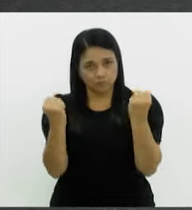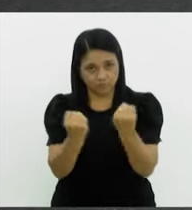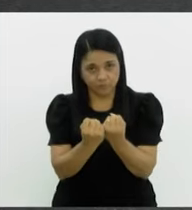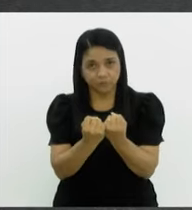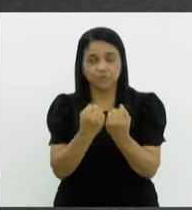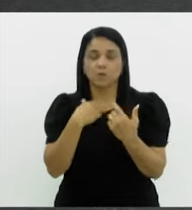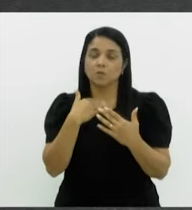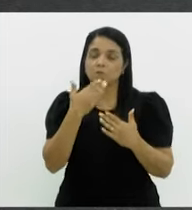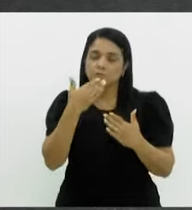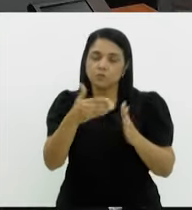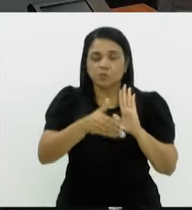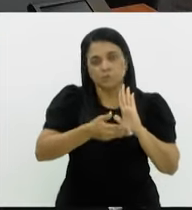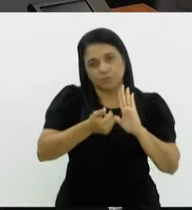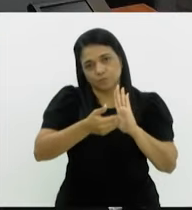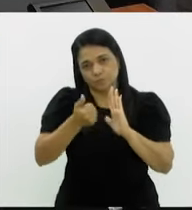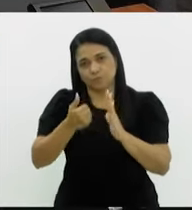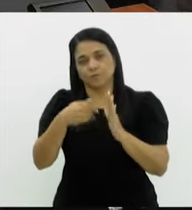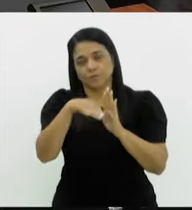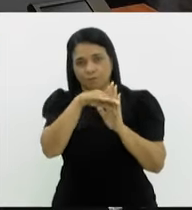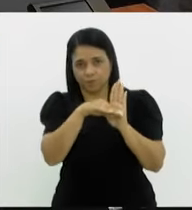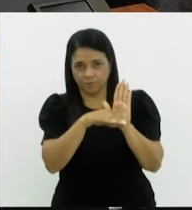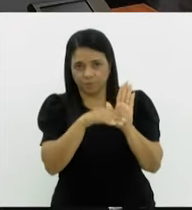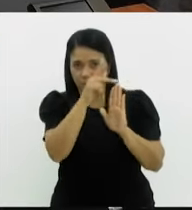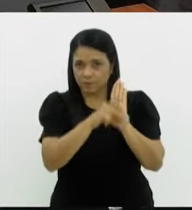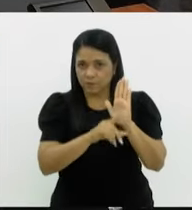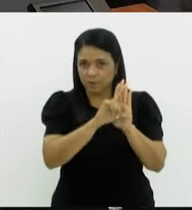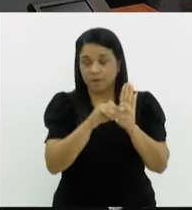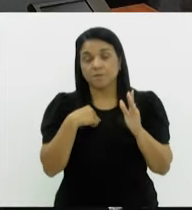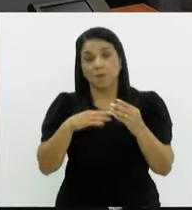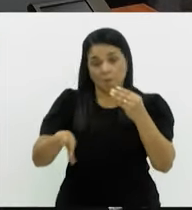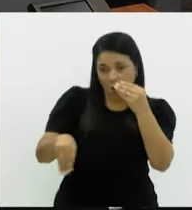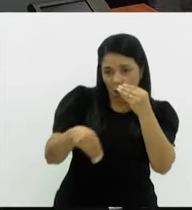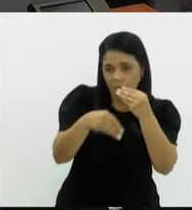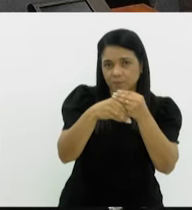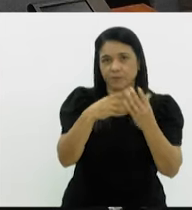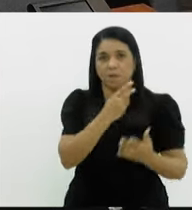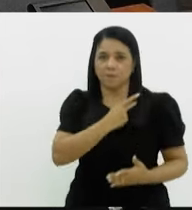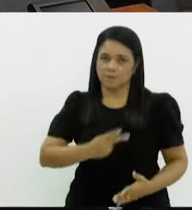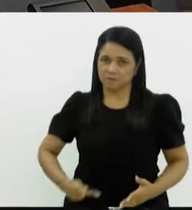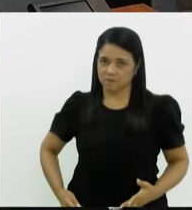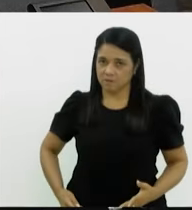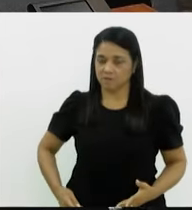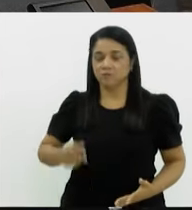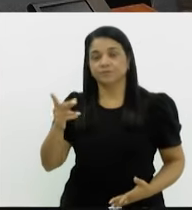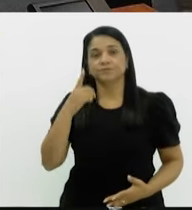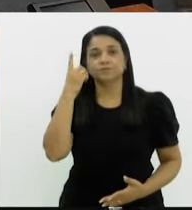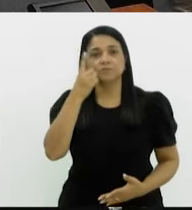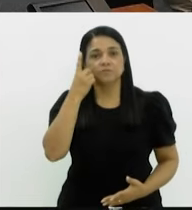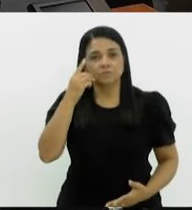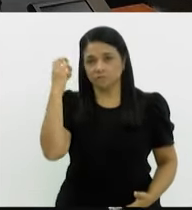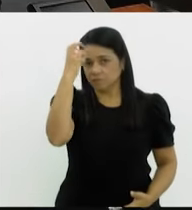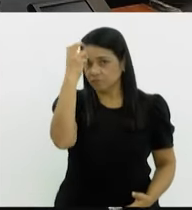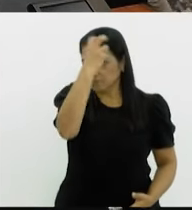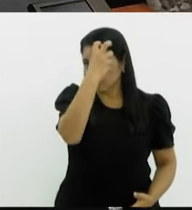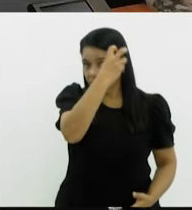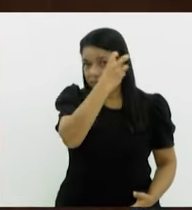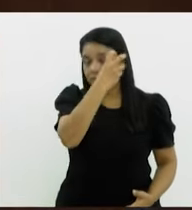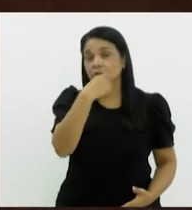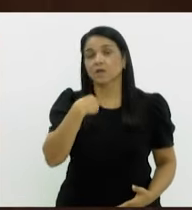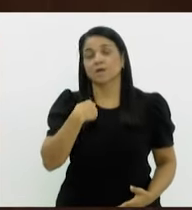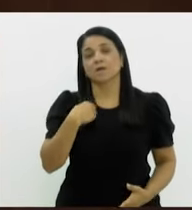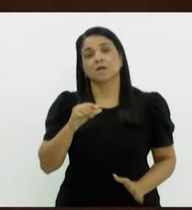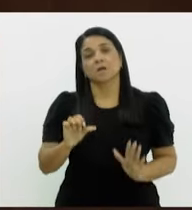pauta. Senhora presidente, só aqui para complementar, inclusive, que a deputada Verônica Lima está dizendo.